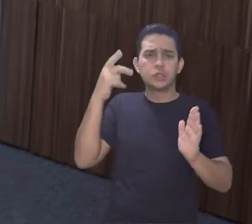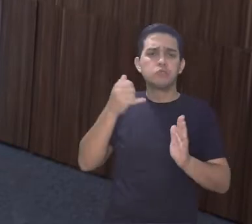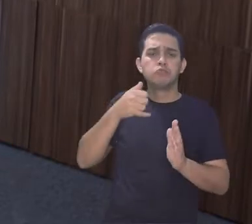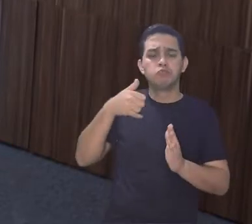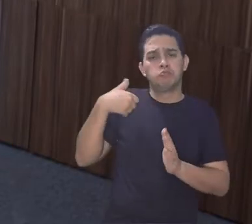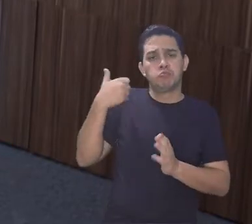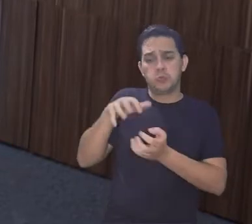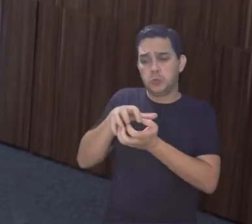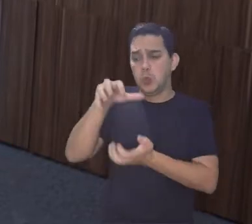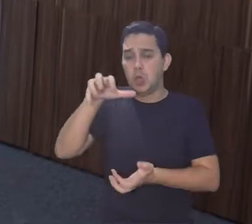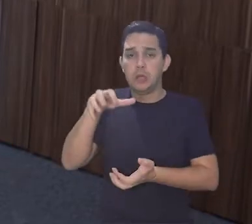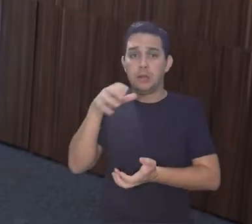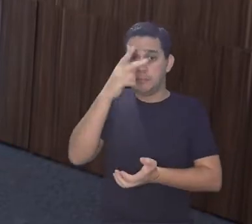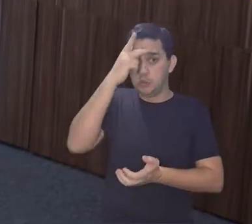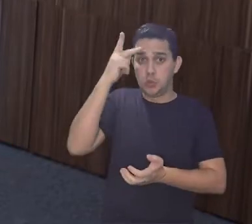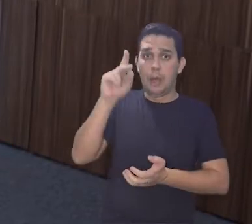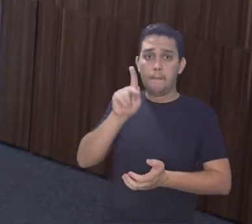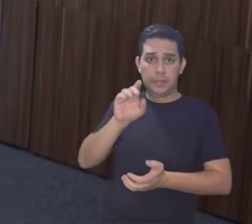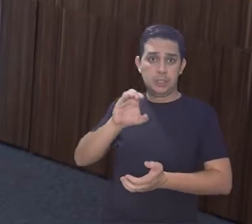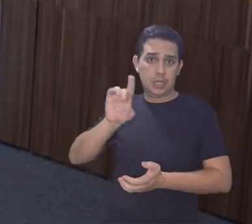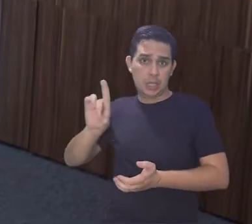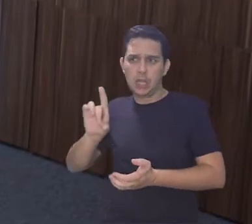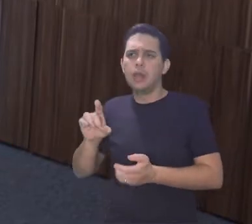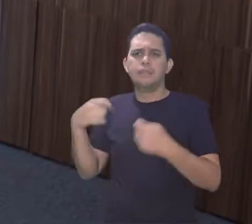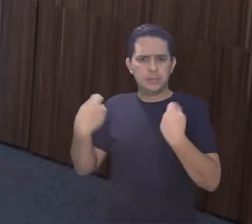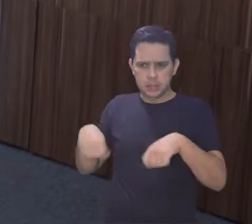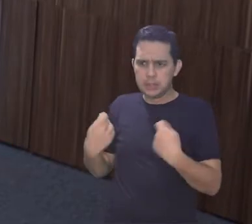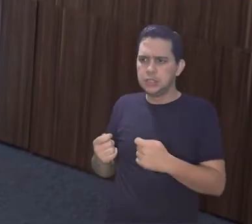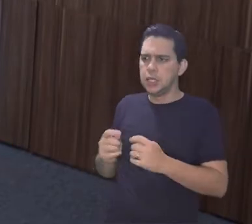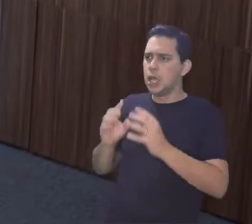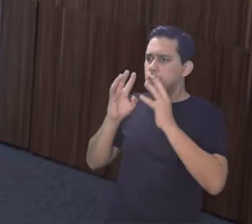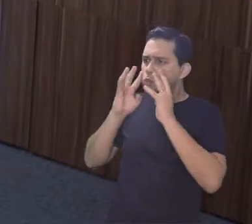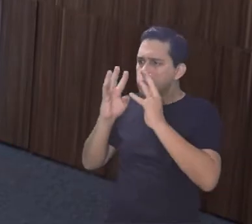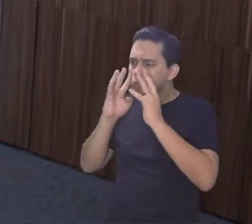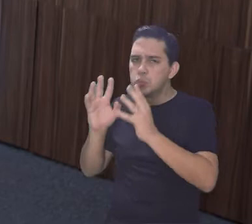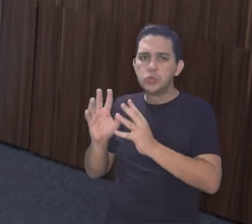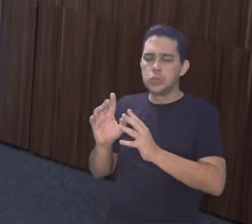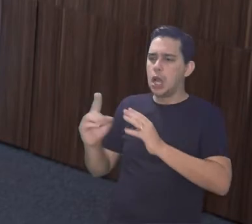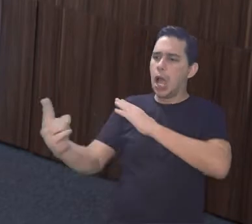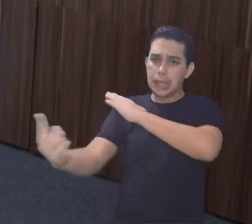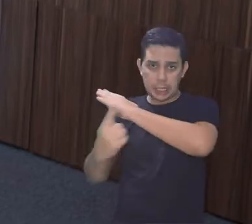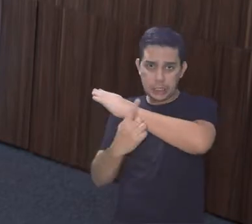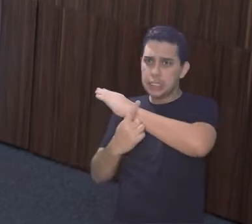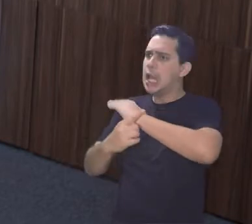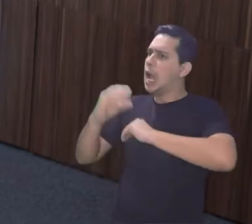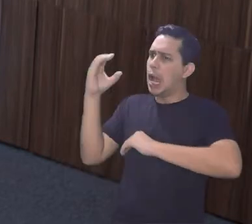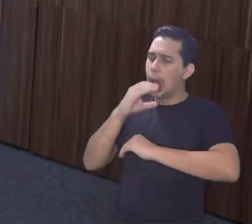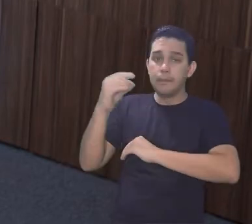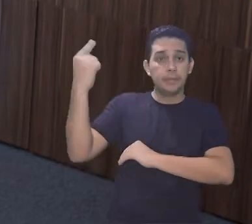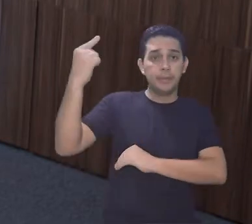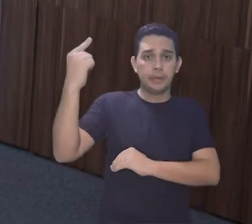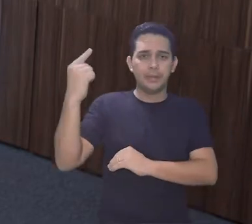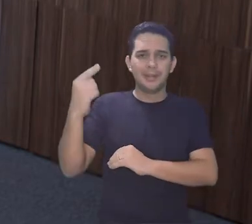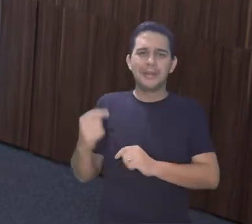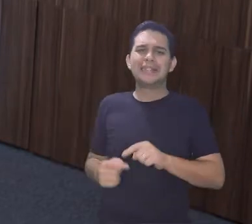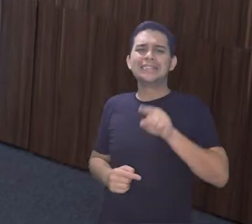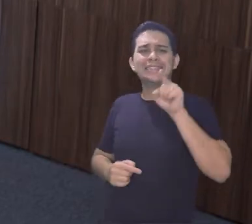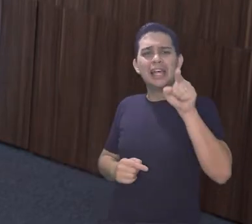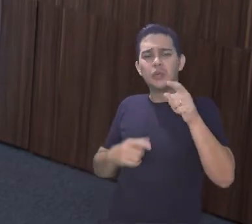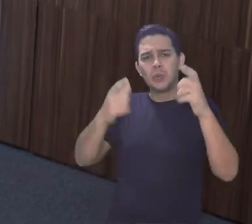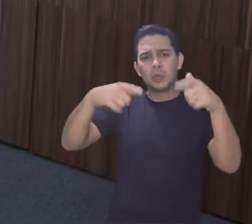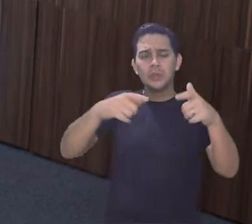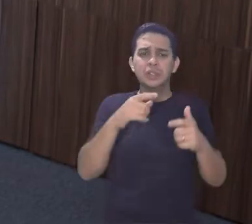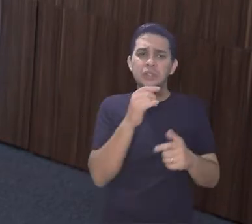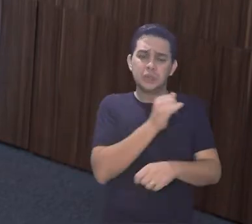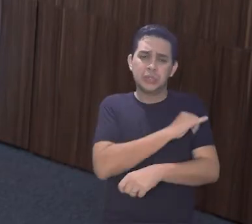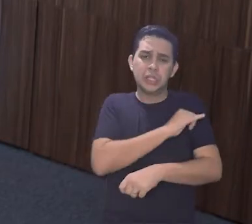No entanto, o MPRJ verificou que no polo de atendimento da Fundação Leão 13, em Campos dos Goytacazes, não há mecanismos para o